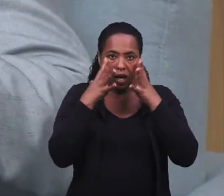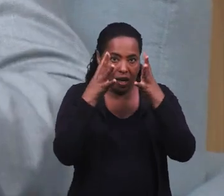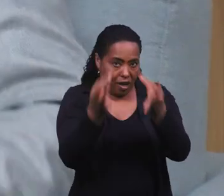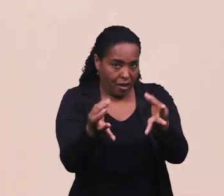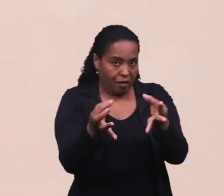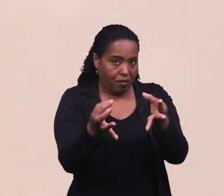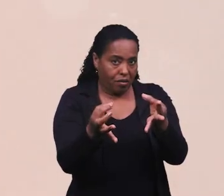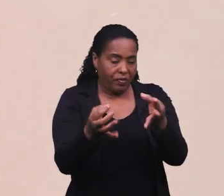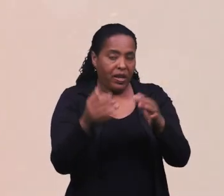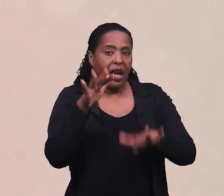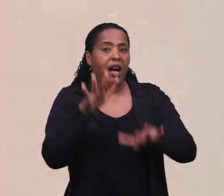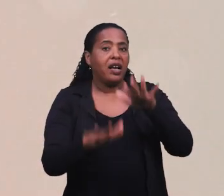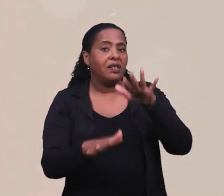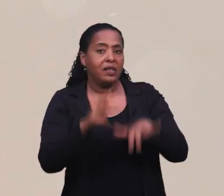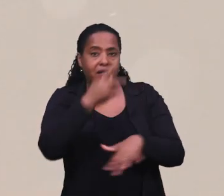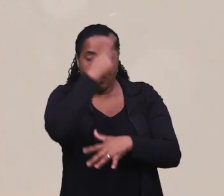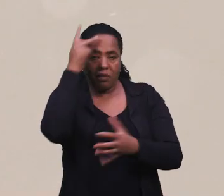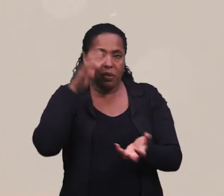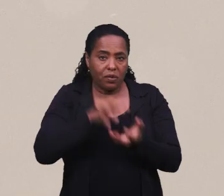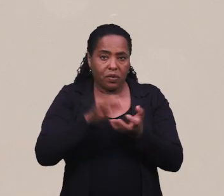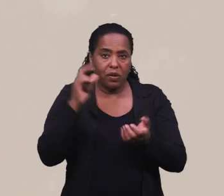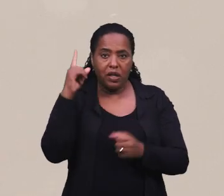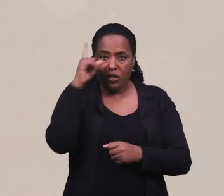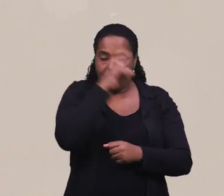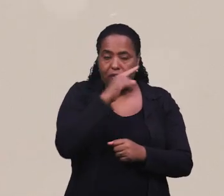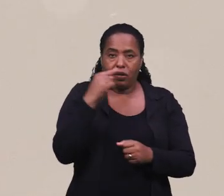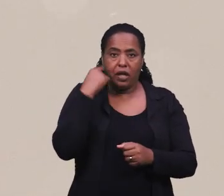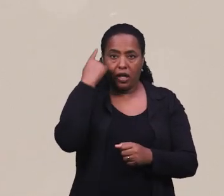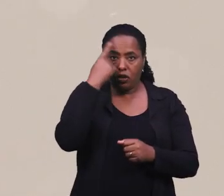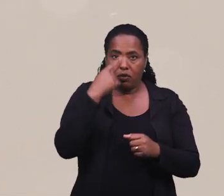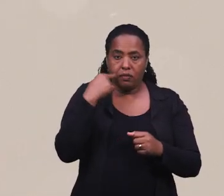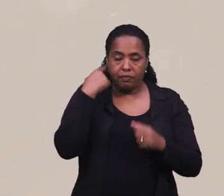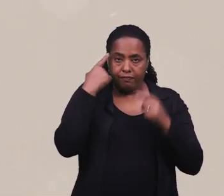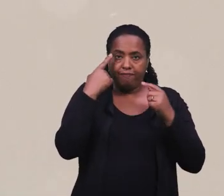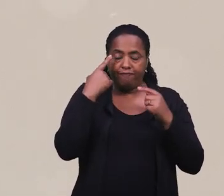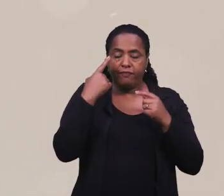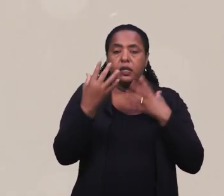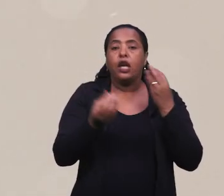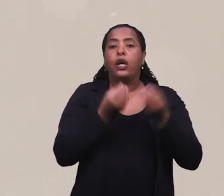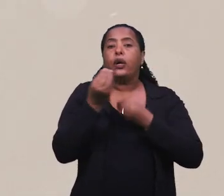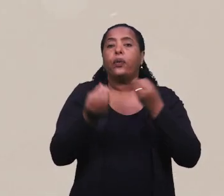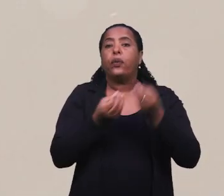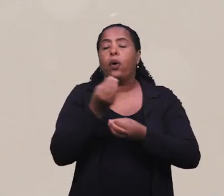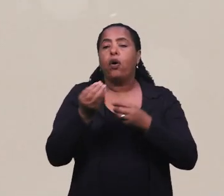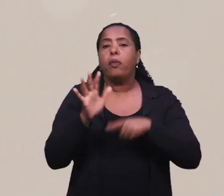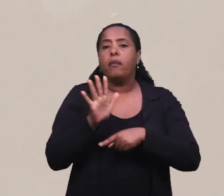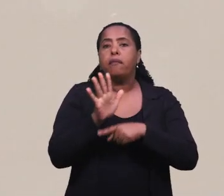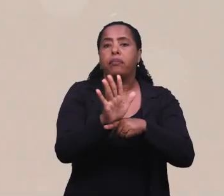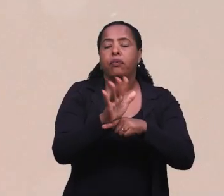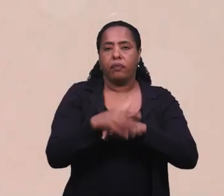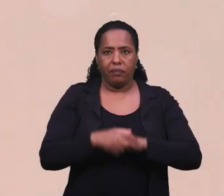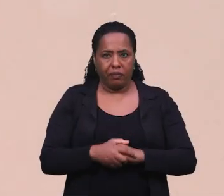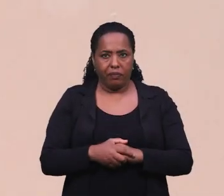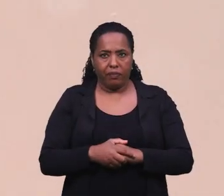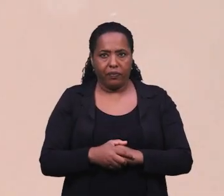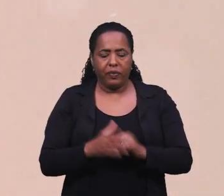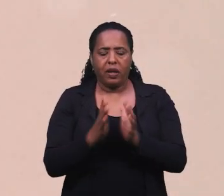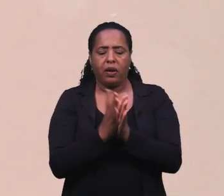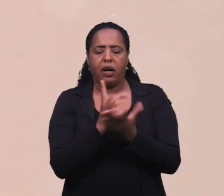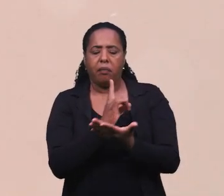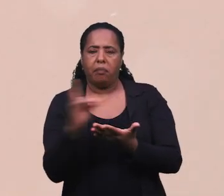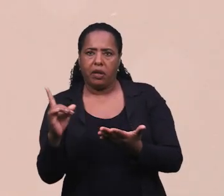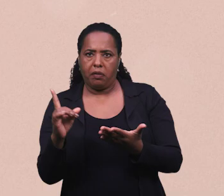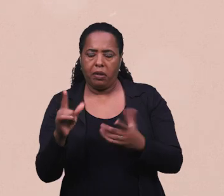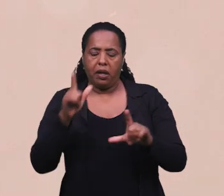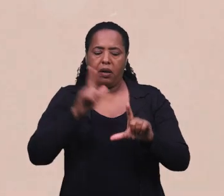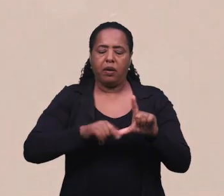assistir agora. Paz do Senhor, me chamo Keila, sou da Igreja de Nova Itaparica, Ministério Pastor Abel. Quero fazer uma pequena homenagem